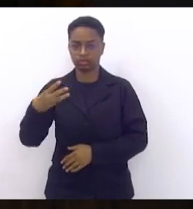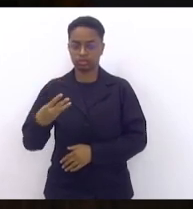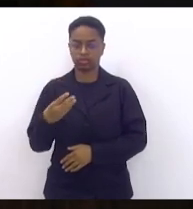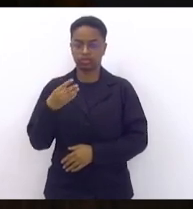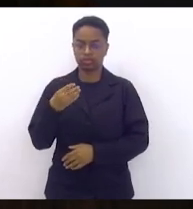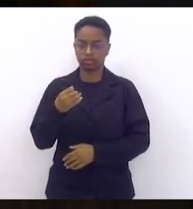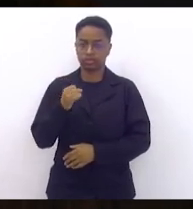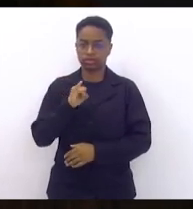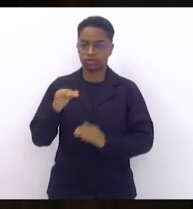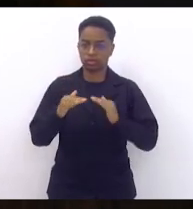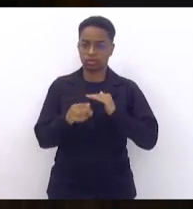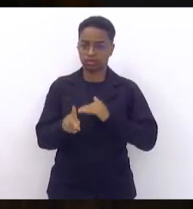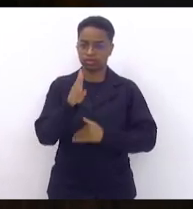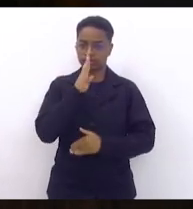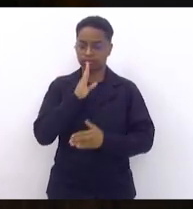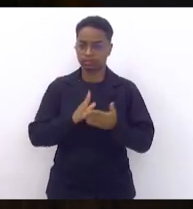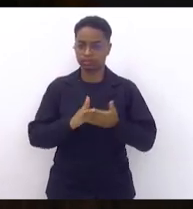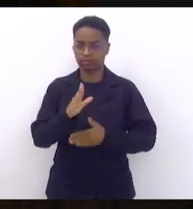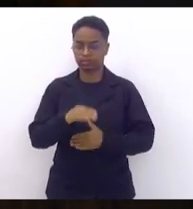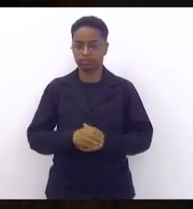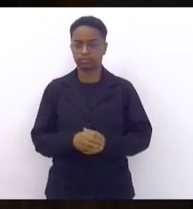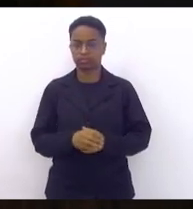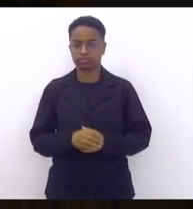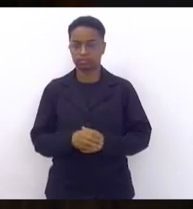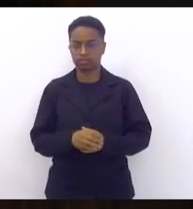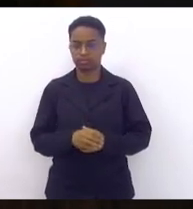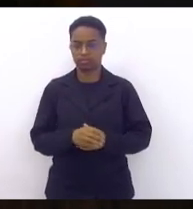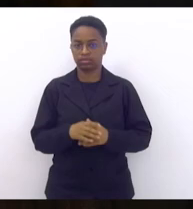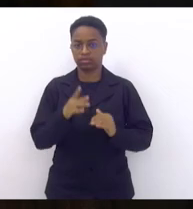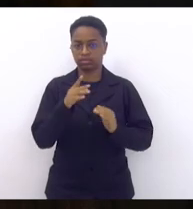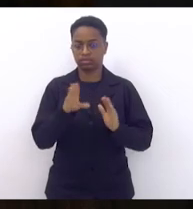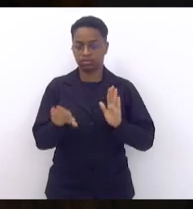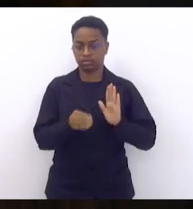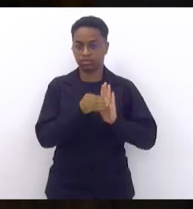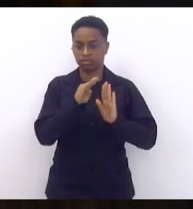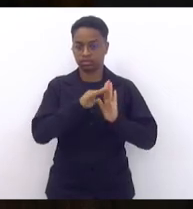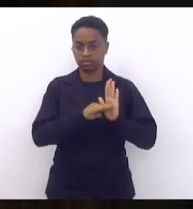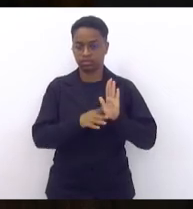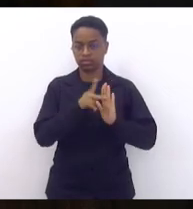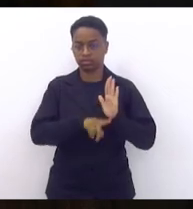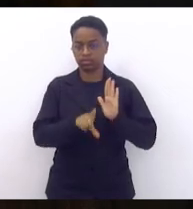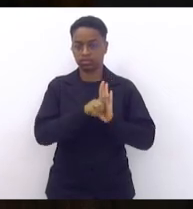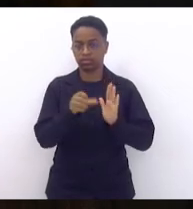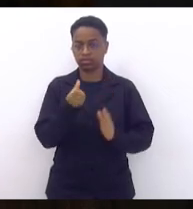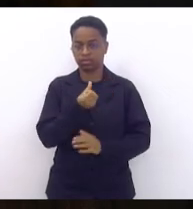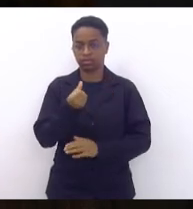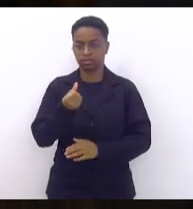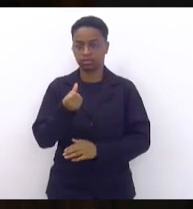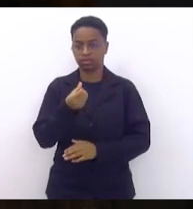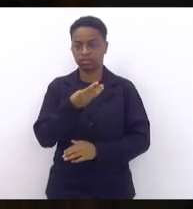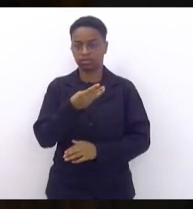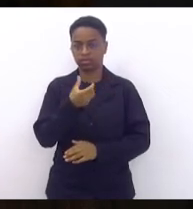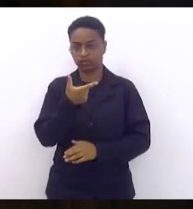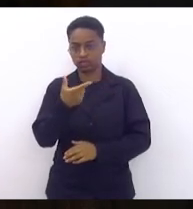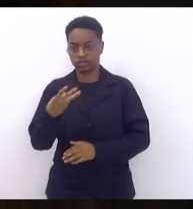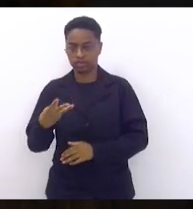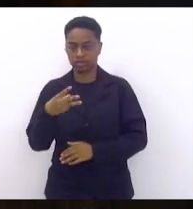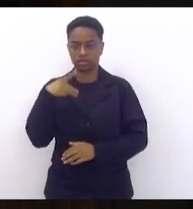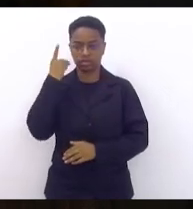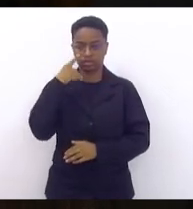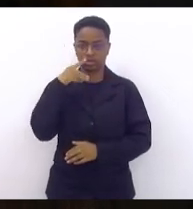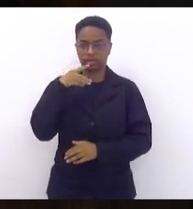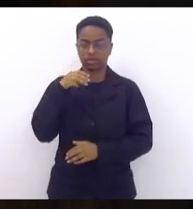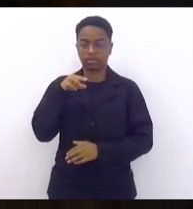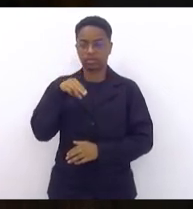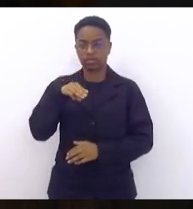Paula, pai, senhores que aprovam, permaneçam como estão, aprovados. Requerimento de inclusão na ordem do dia do projeto 6623, da deputada Marina, do